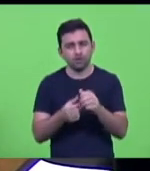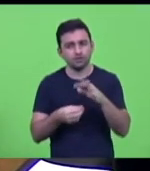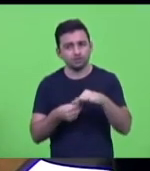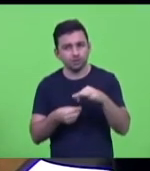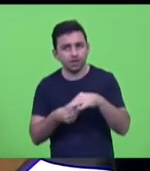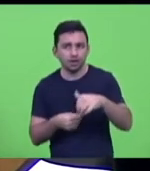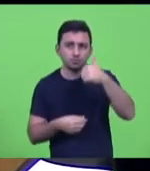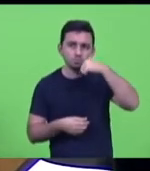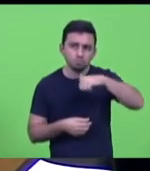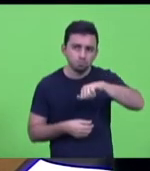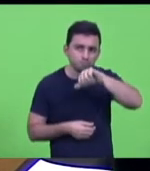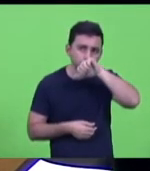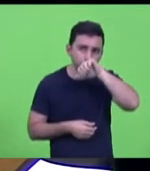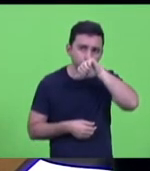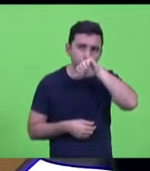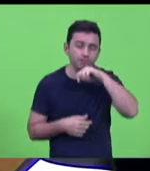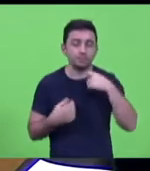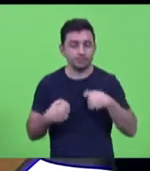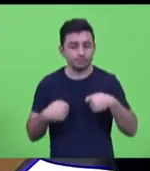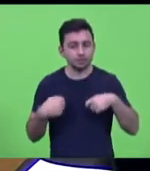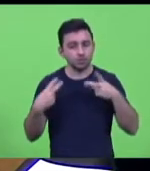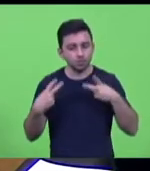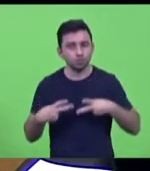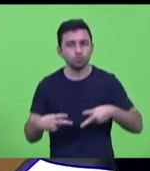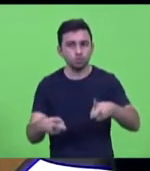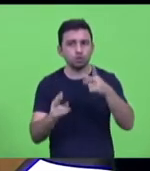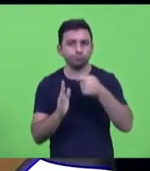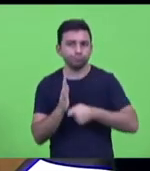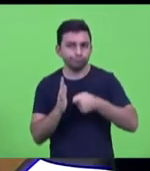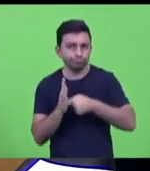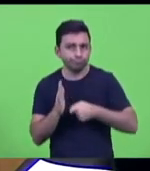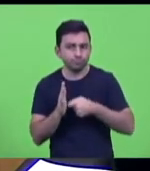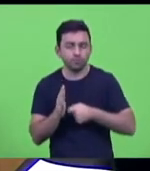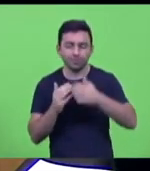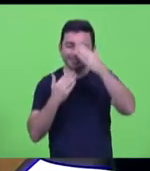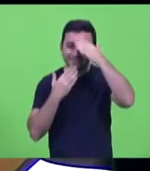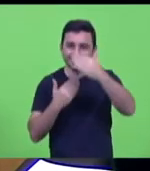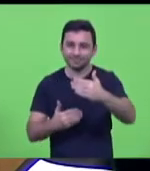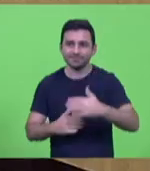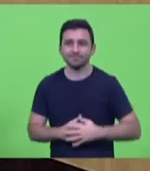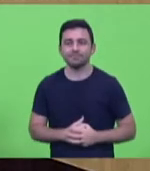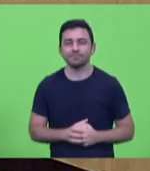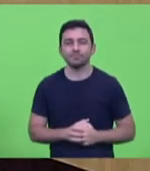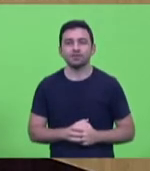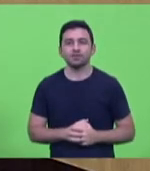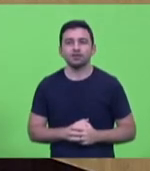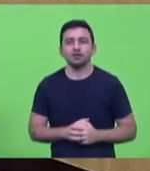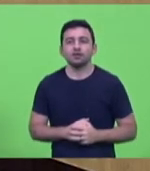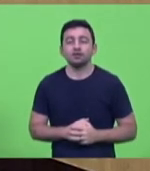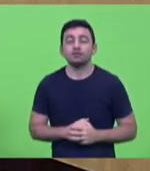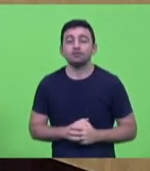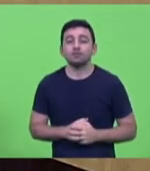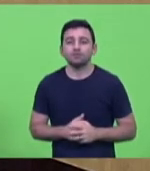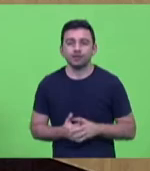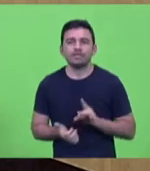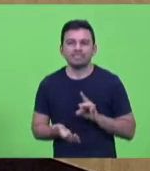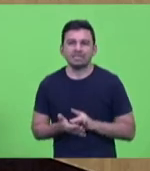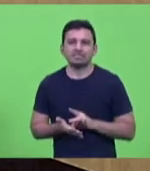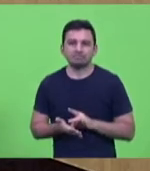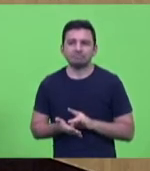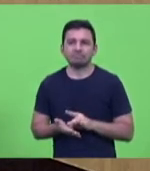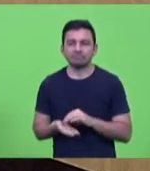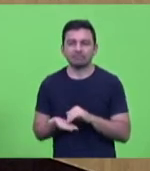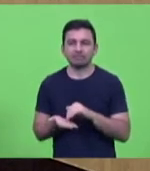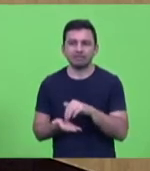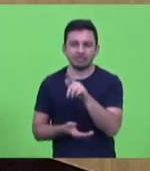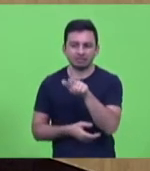mães, nós temos que dar continuidade a essa luta. Muito obrigada, parabéns. É isso aí, realmente, o secretário foi muito... Na hora,